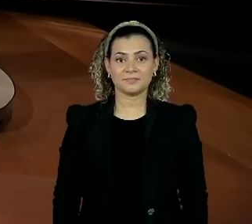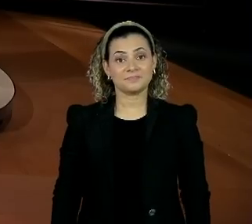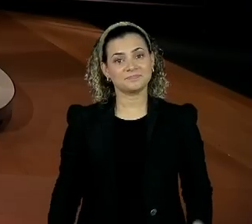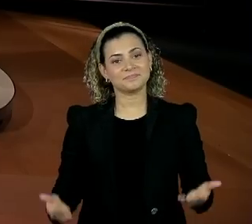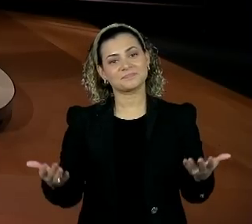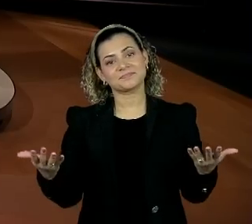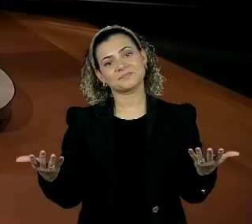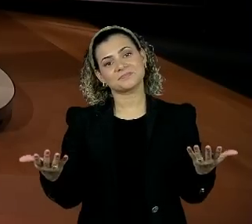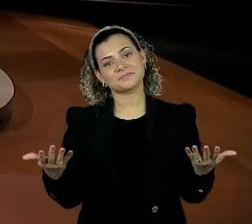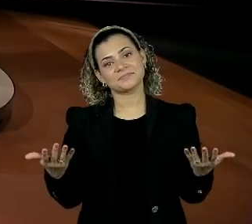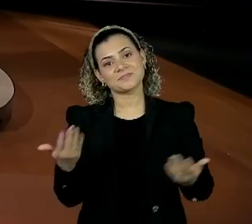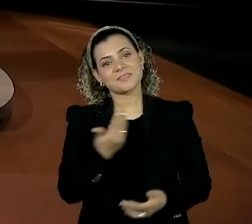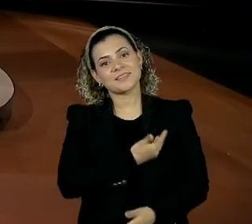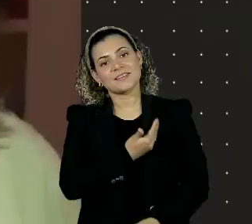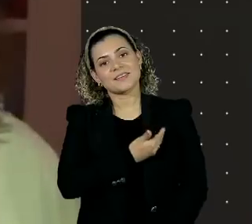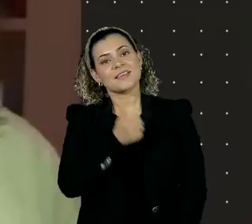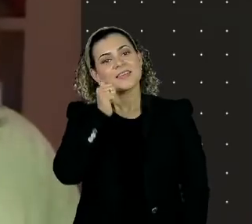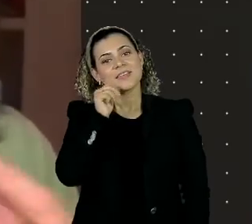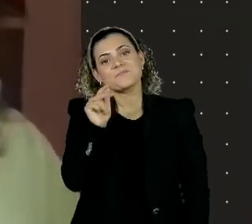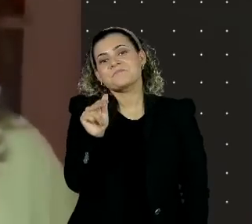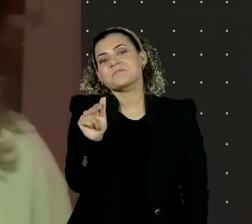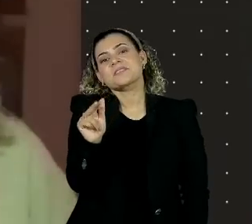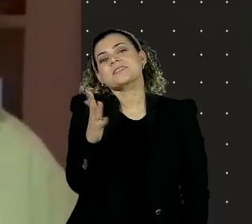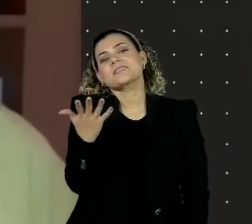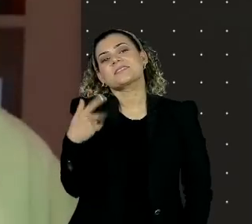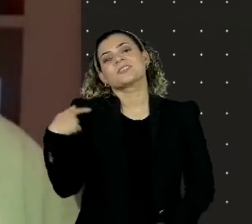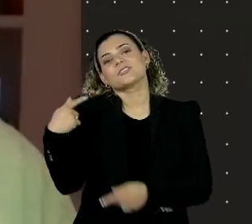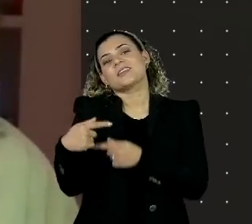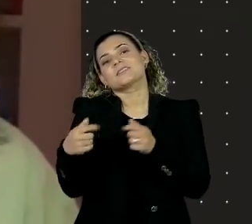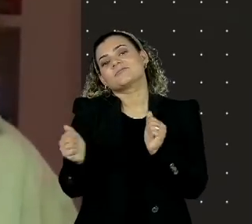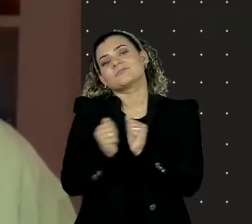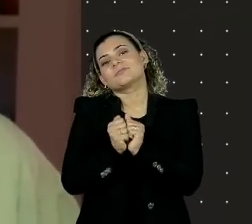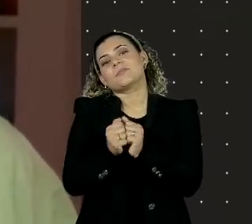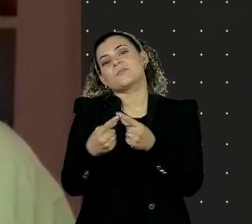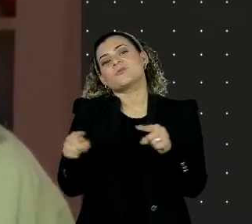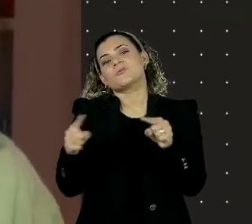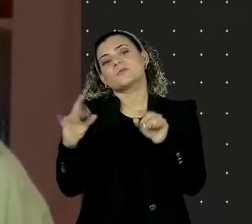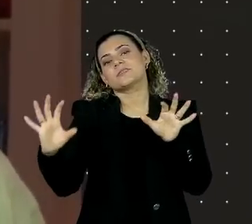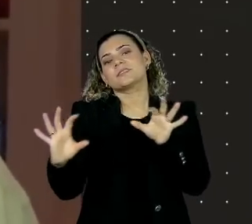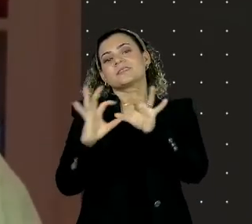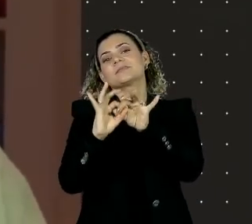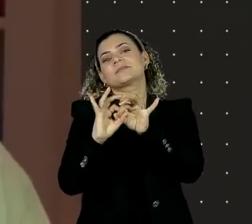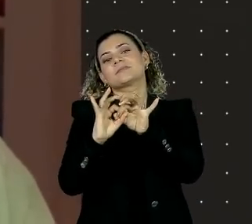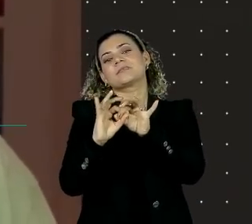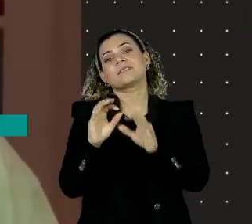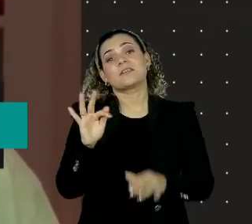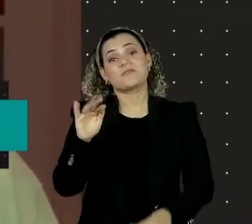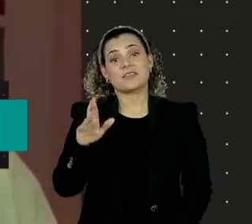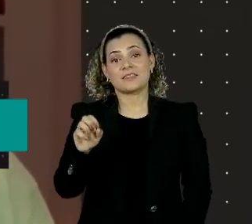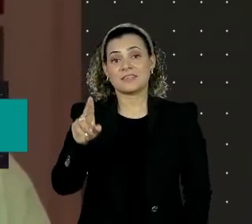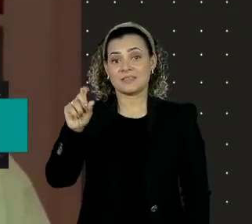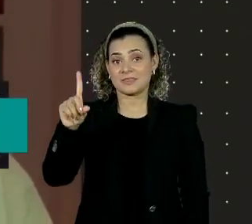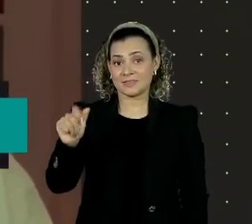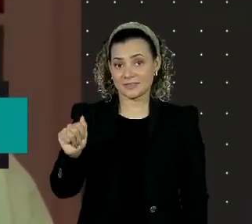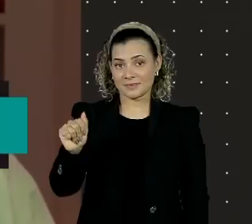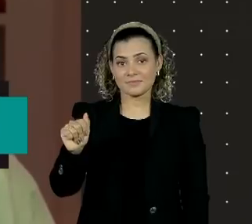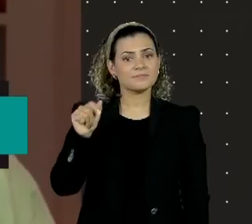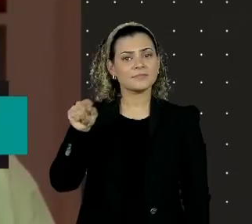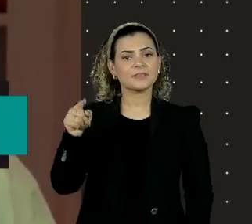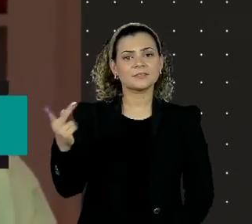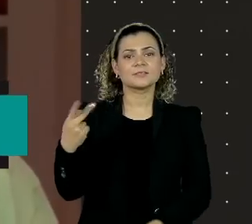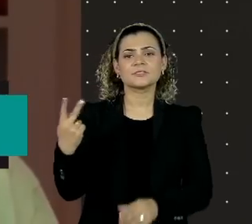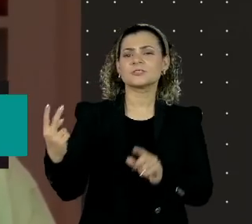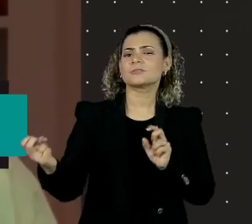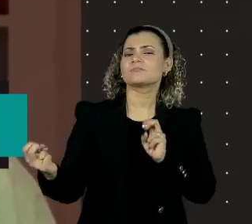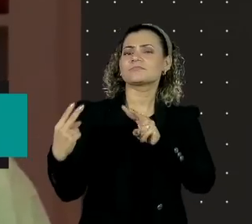Bom, a minha querida irmã de geração e de música, Fernanda Abreu, é uma pessoa que a gente se